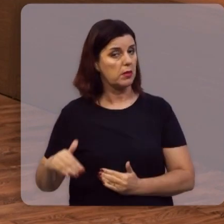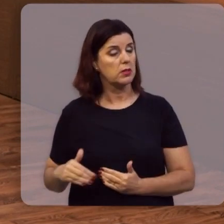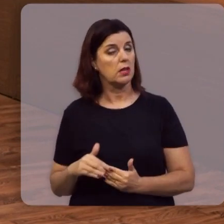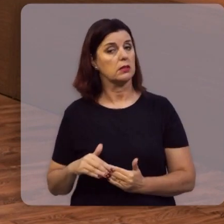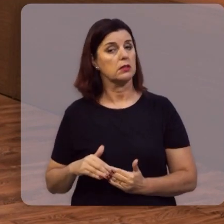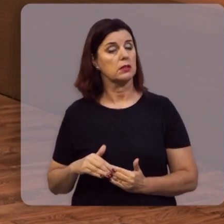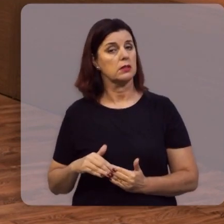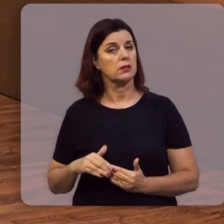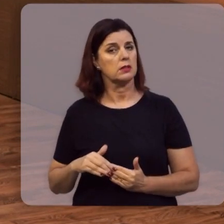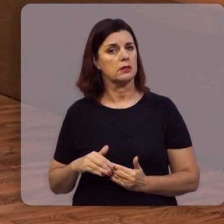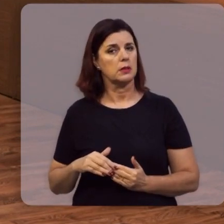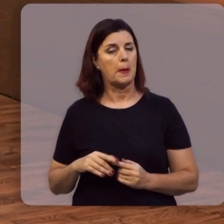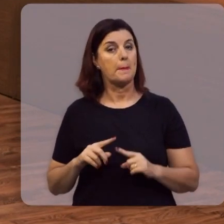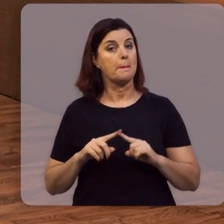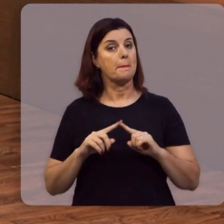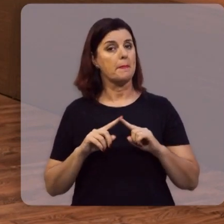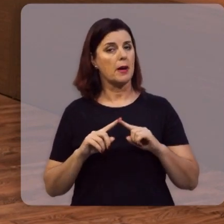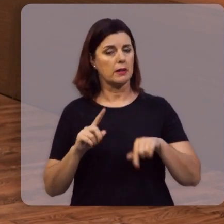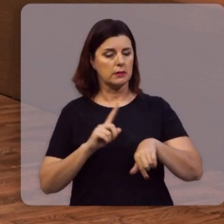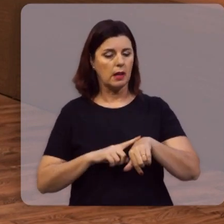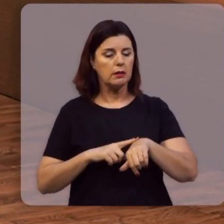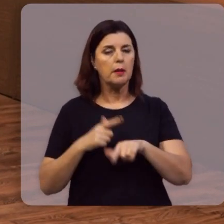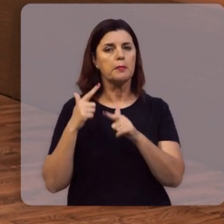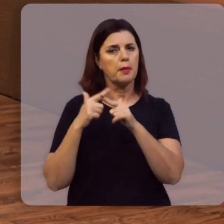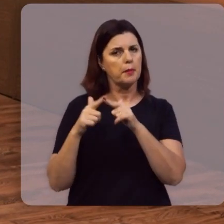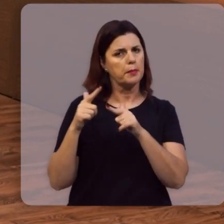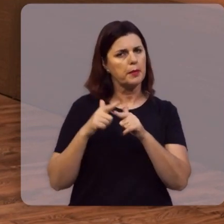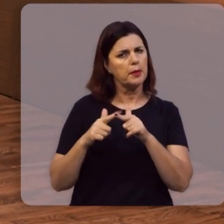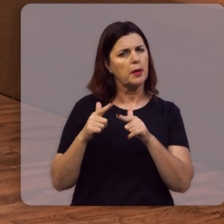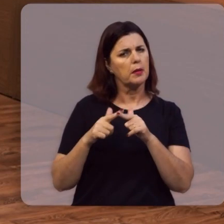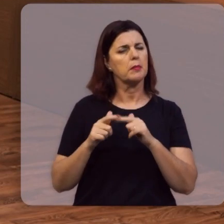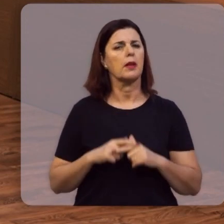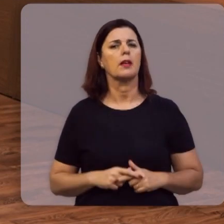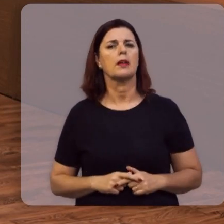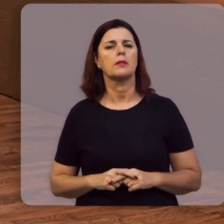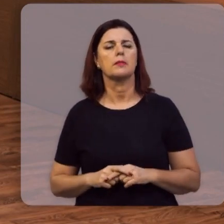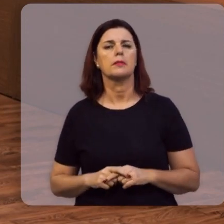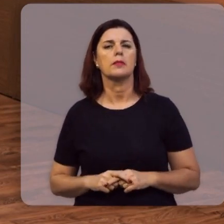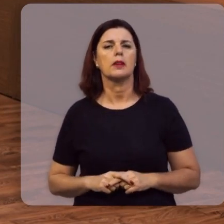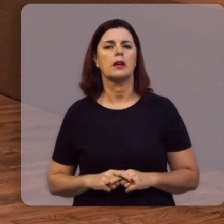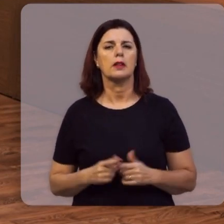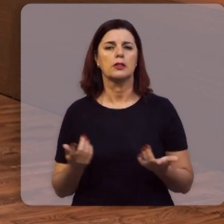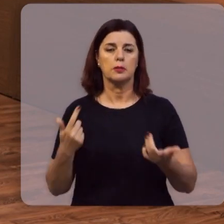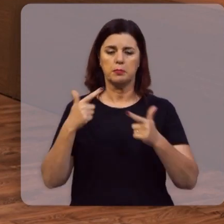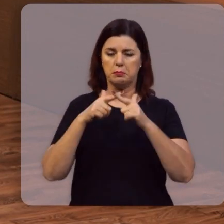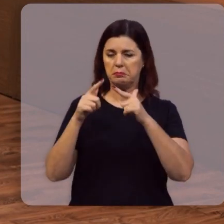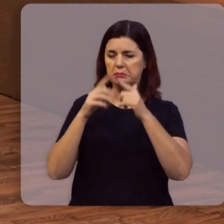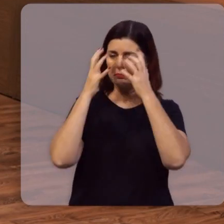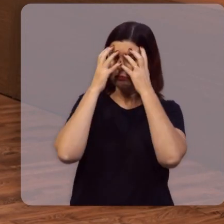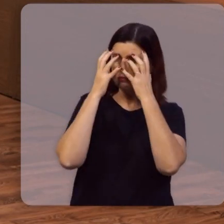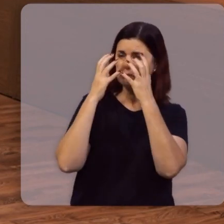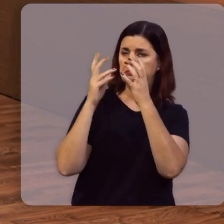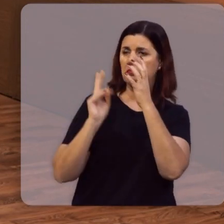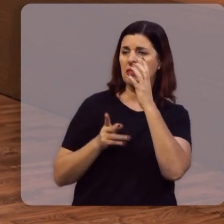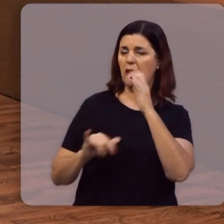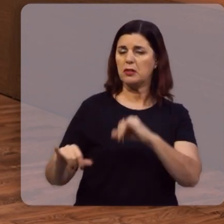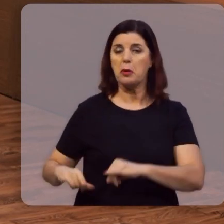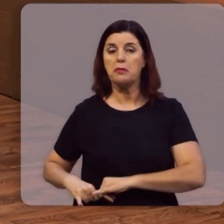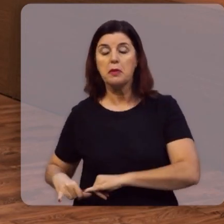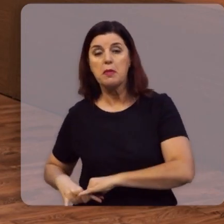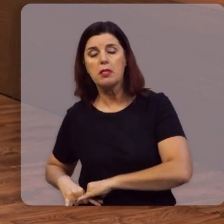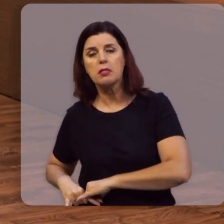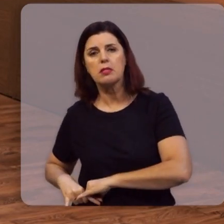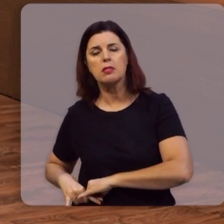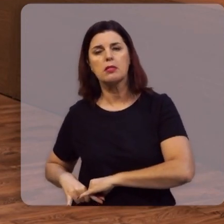desobediência. Mas mesmo num tempo de crise, de apostasia, de calamidade, de